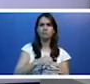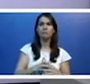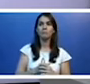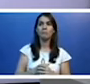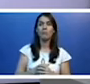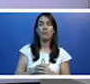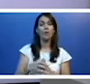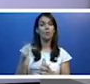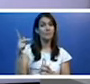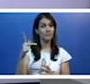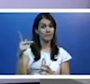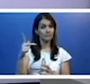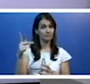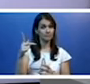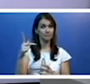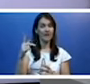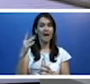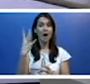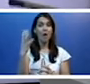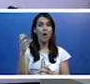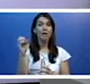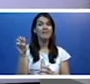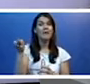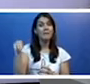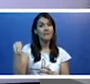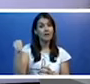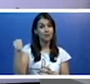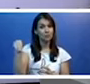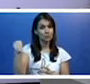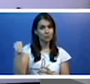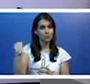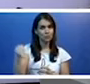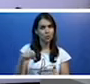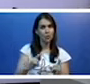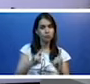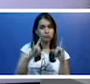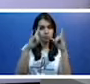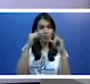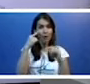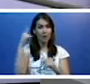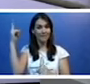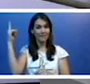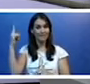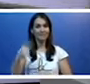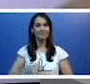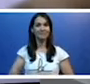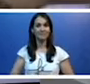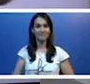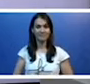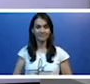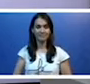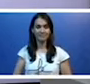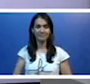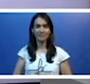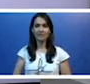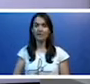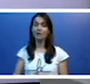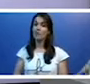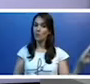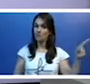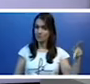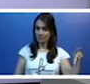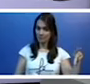P está localizado a 40 metros do edifício e vamos ver aqui a figura de um ponto P